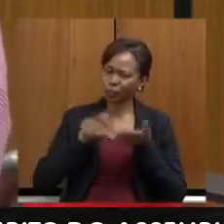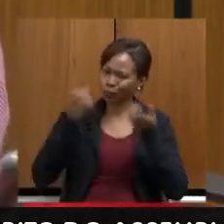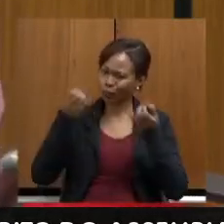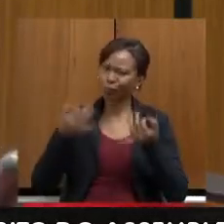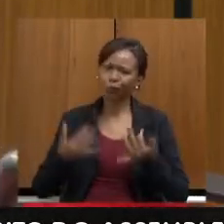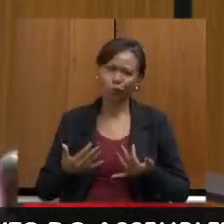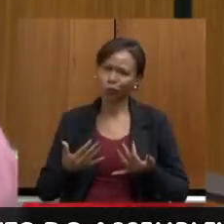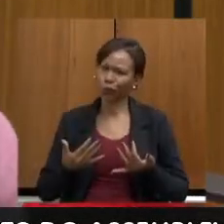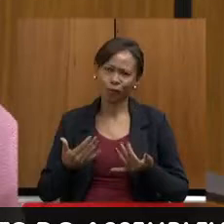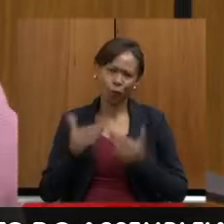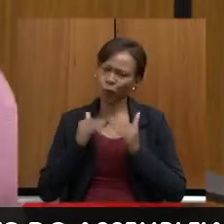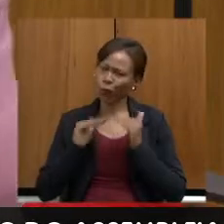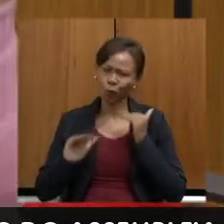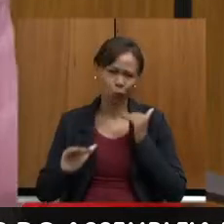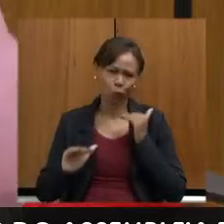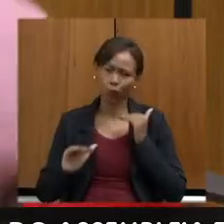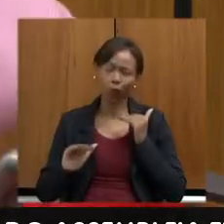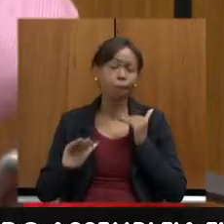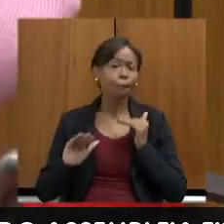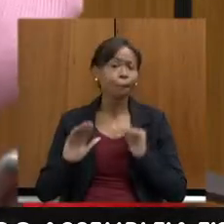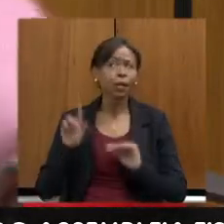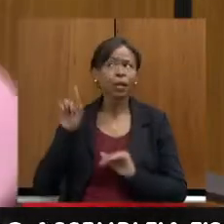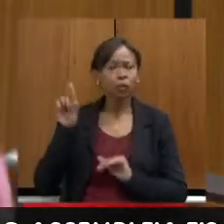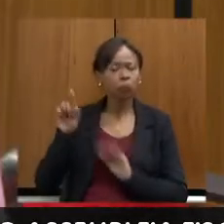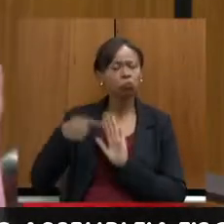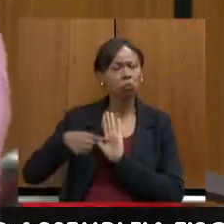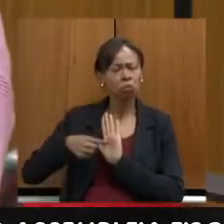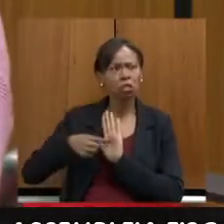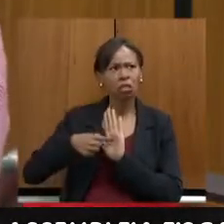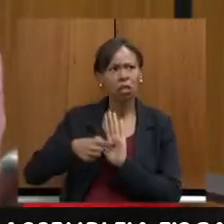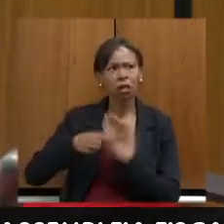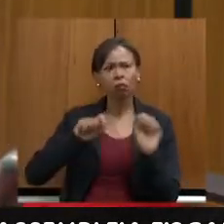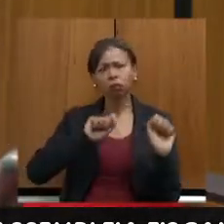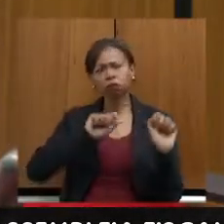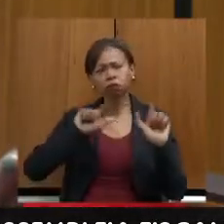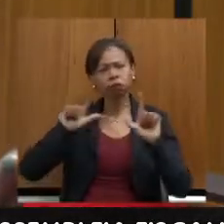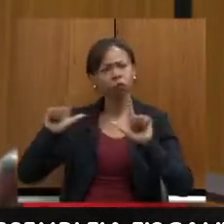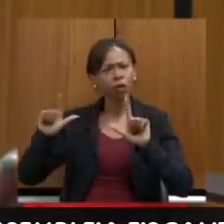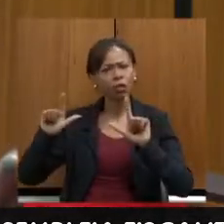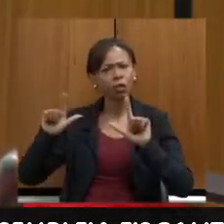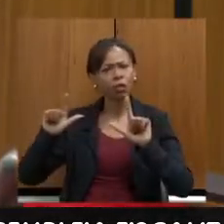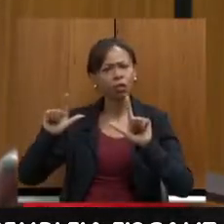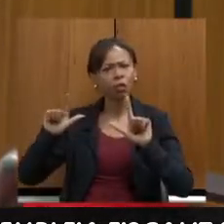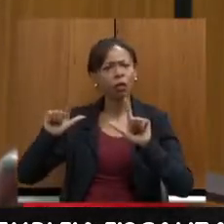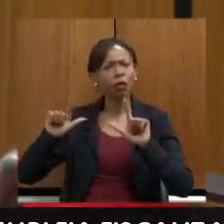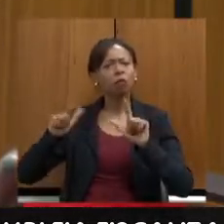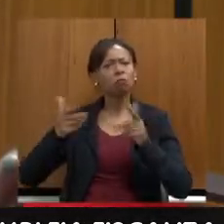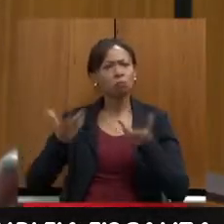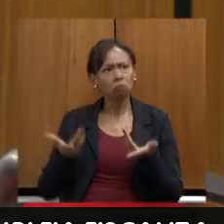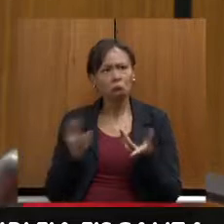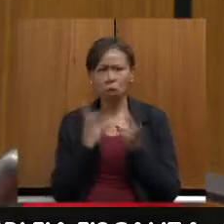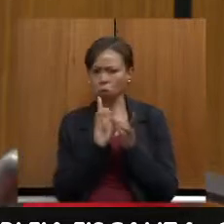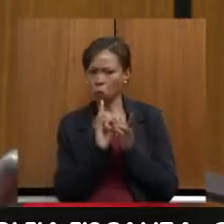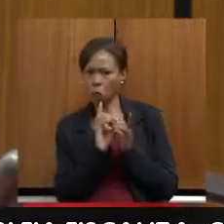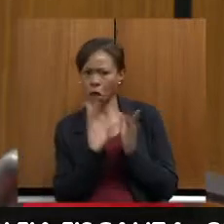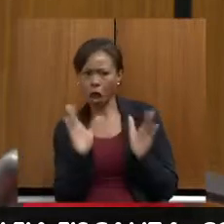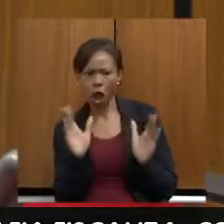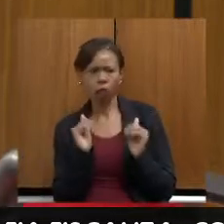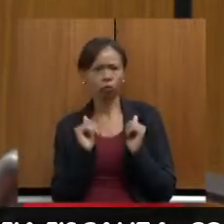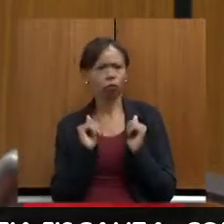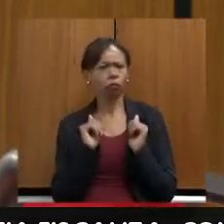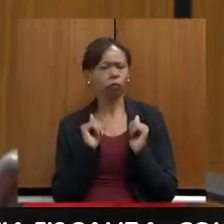me pareceu no momento em que foi apresentado um processo extremamente democrático participativo